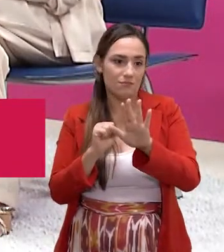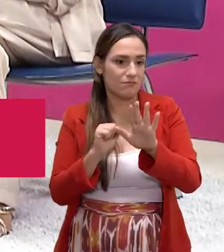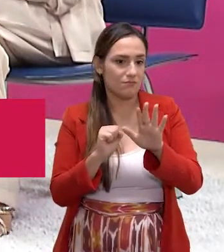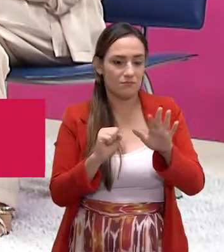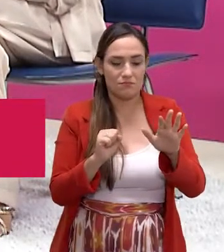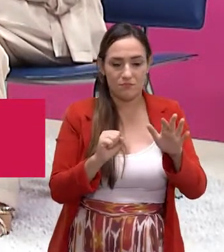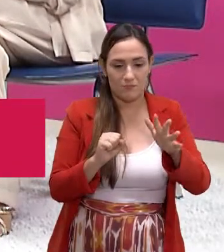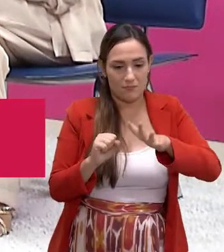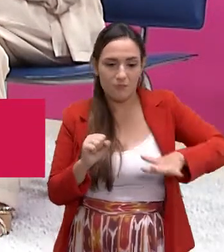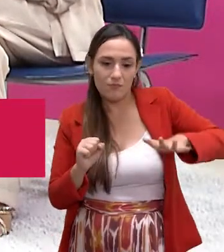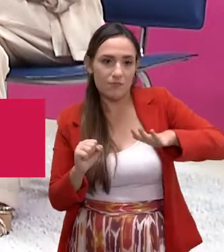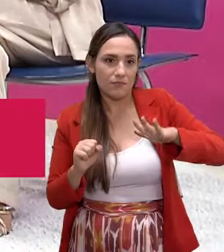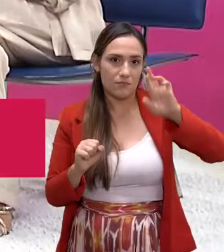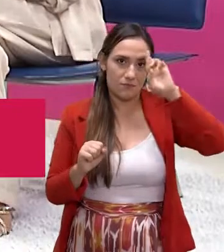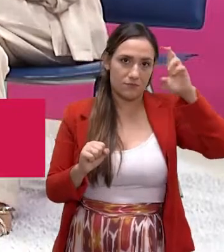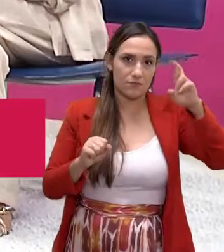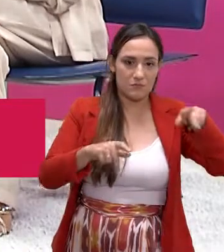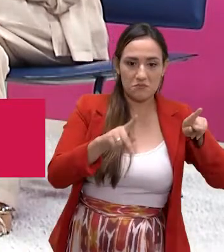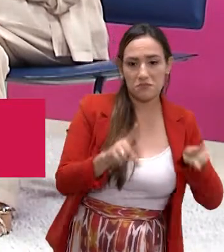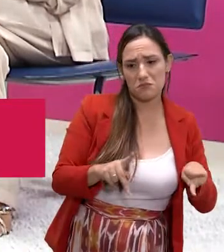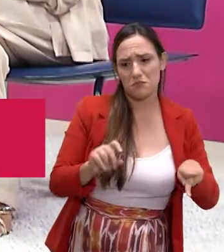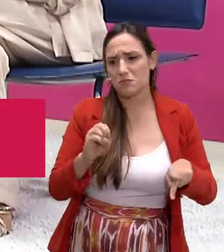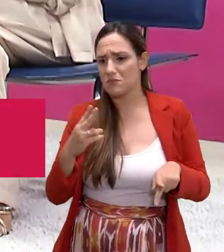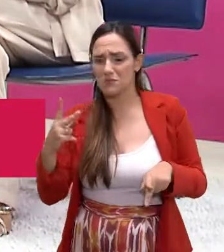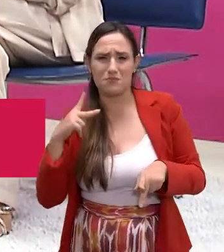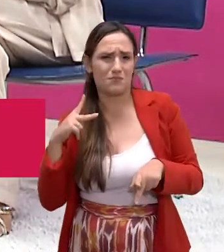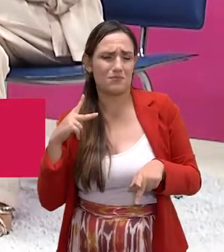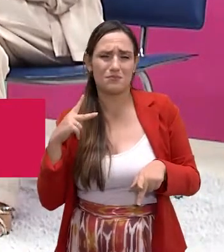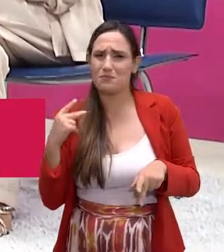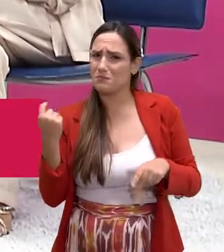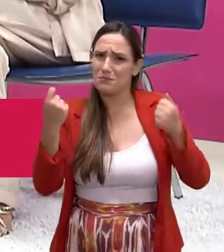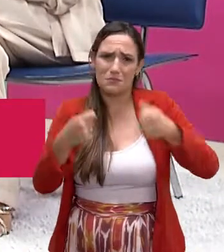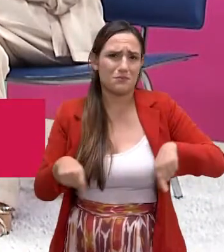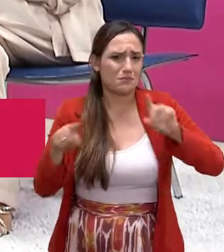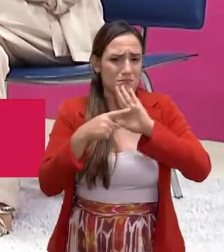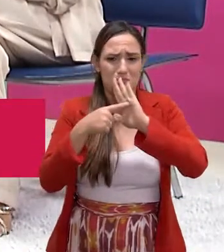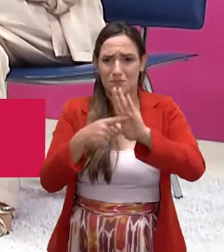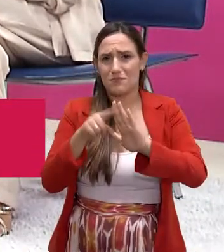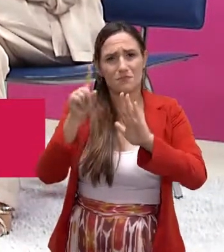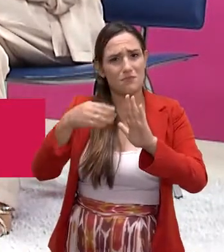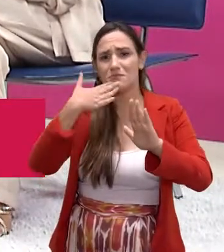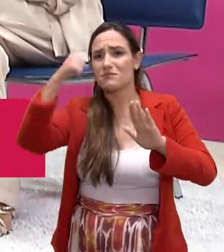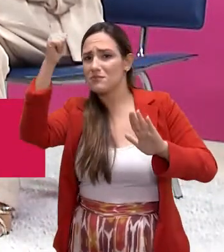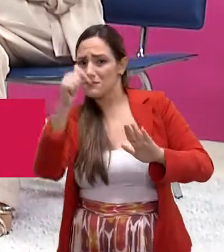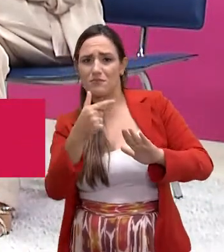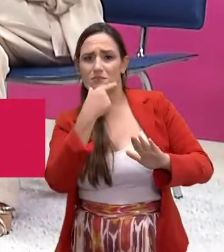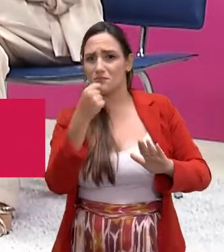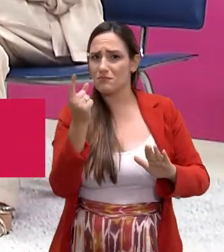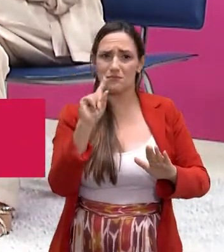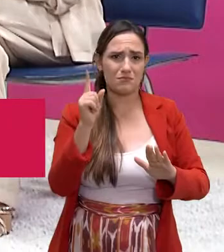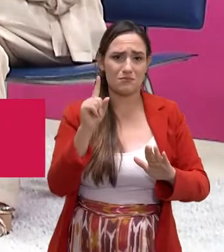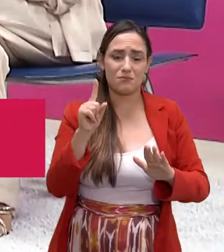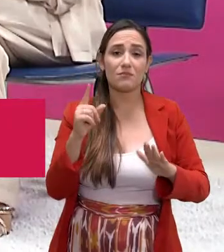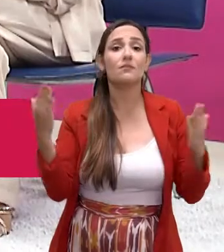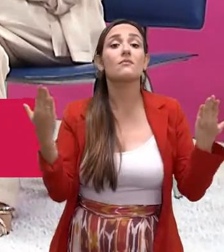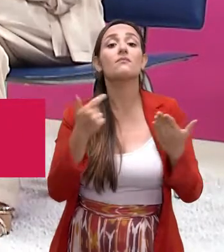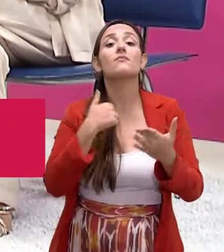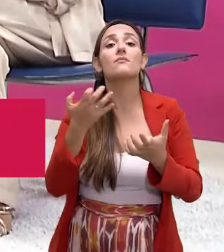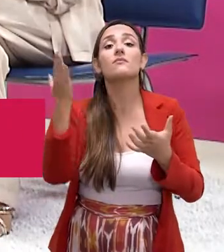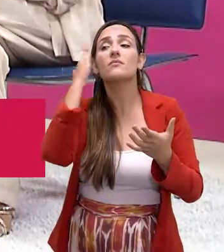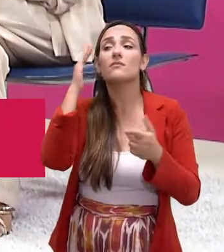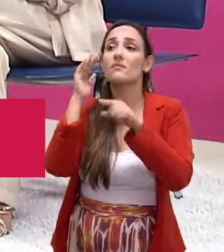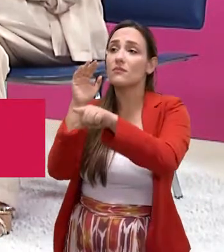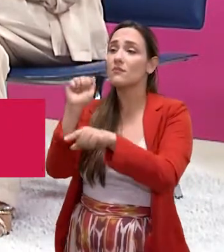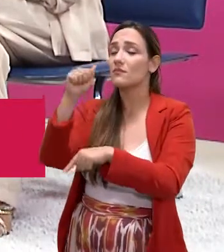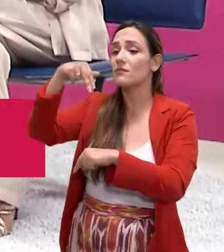que as mulheres tenham consciência de que elas não precisam provar que são melhores ou serem respeitadas porque são mulheres. Agora eu quero saber a opinião da